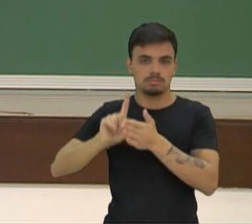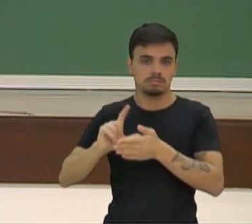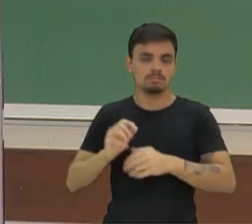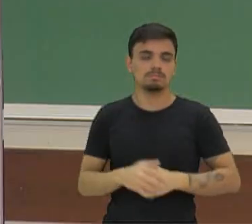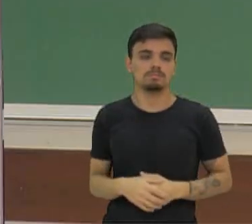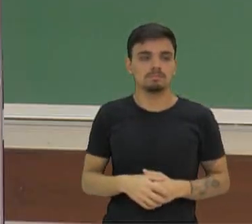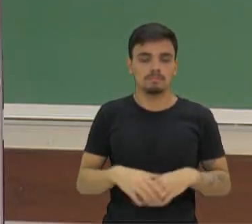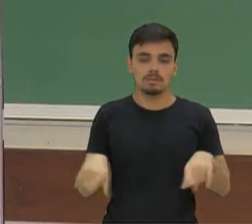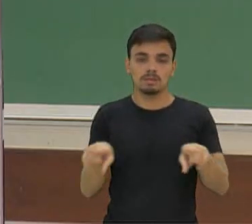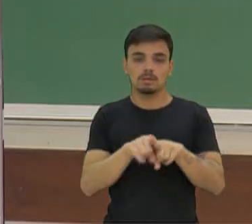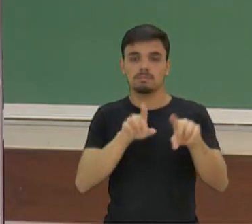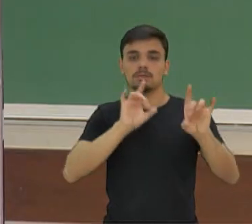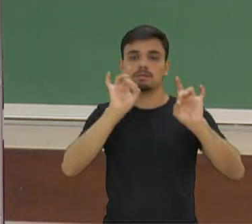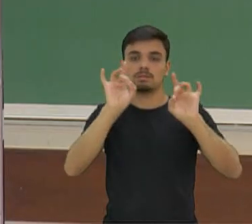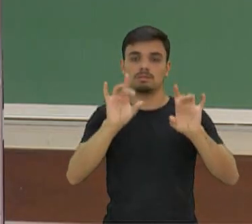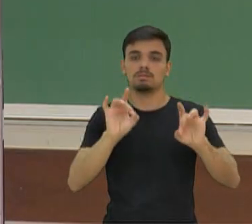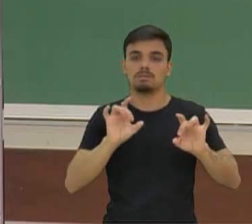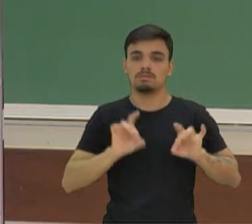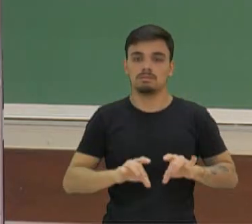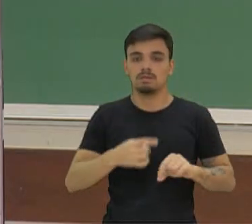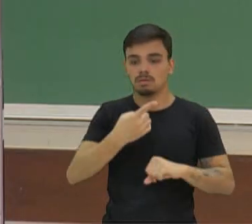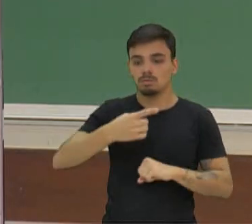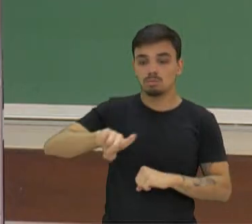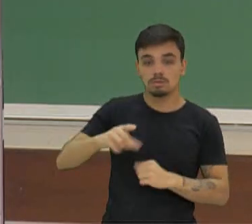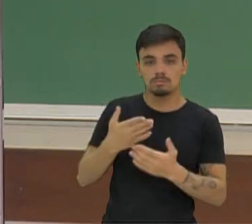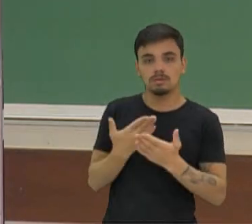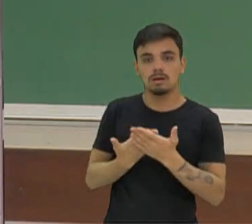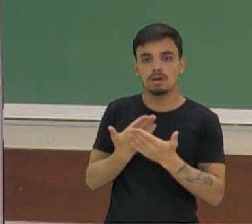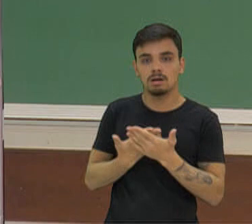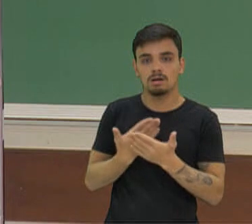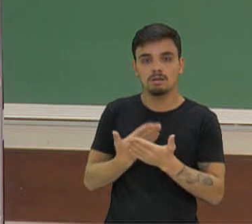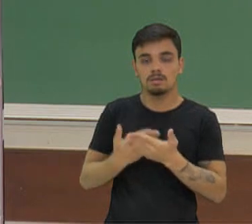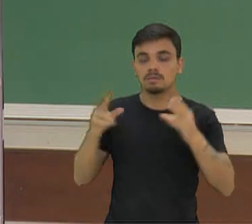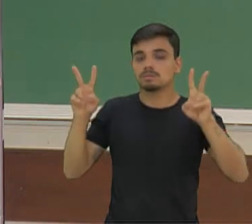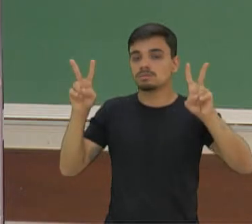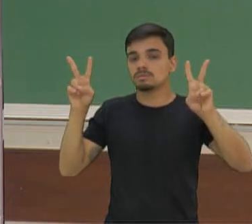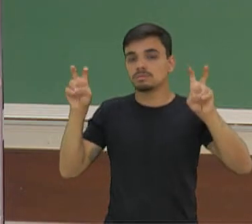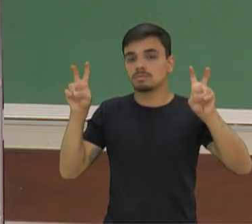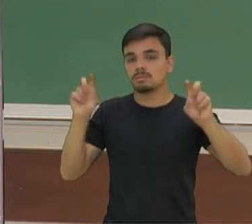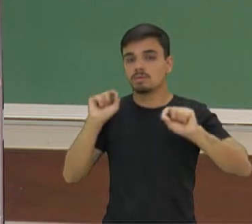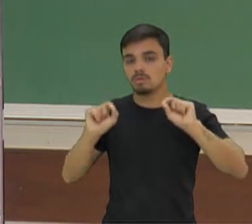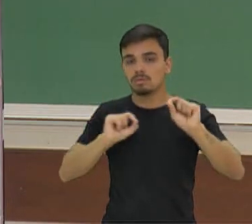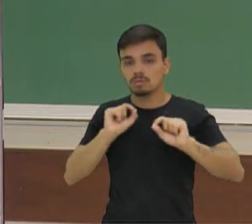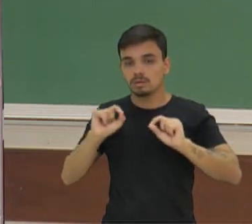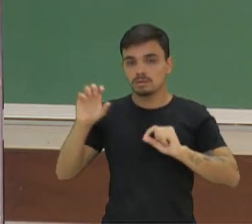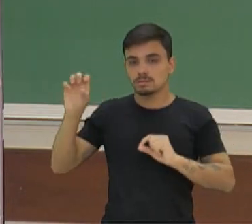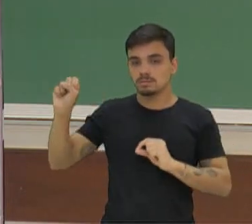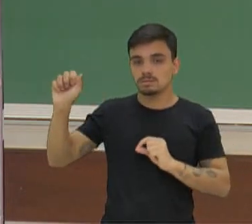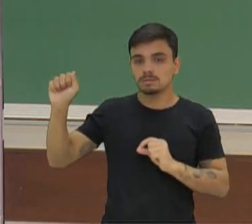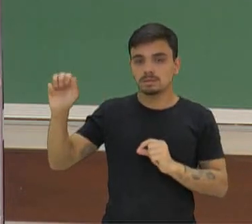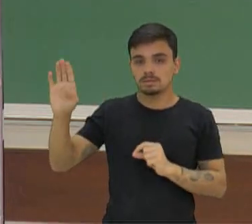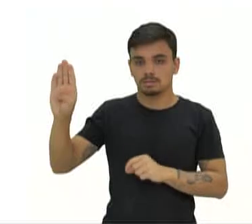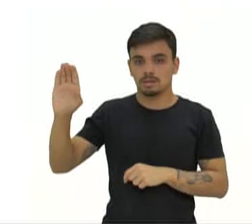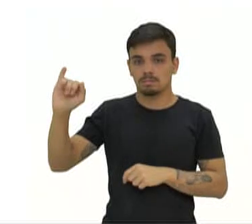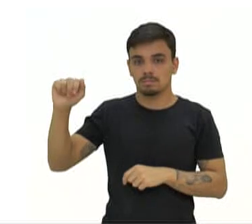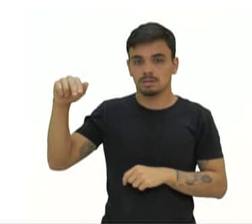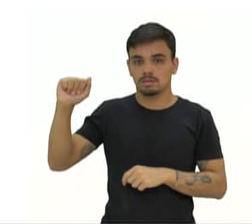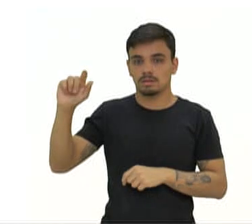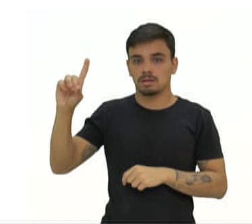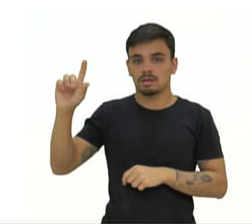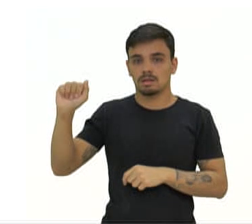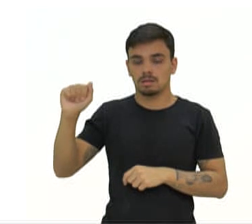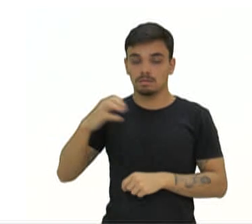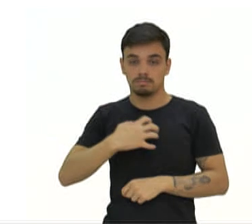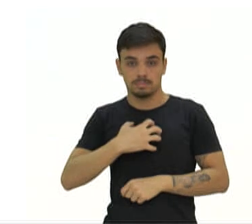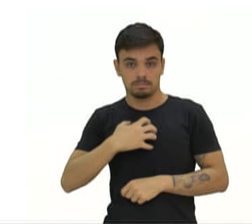E, especialmente sobre a nossa última aula, sobre a aula em relação à Sabinada, vamos lembrar aqui, ó, o